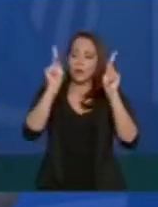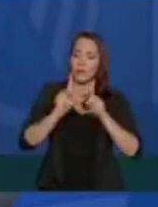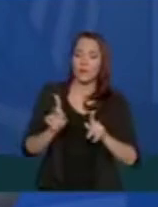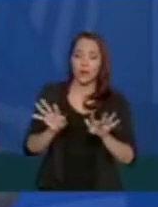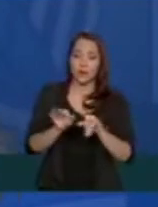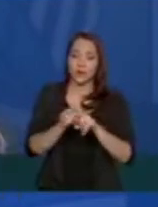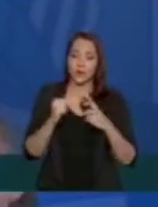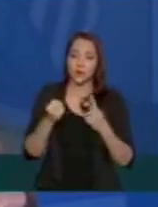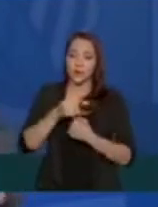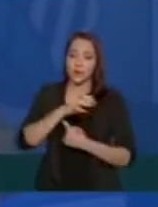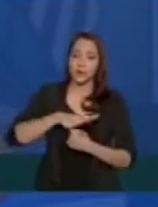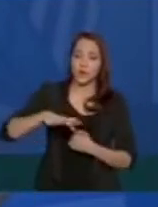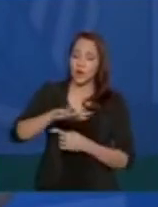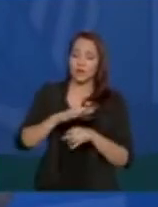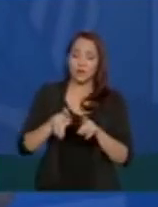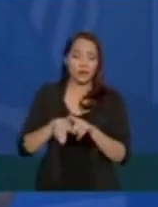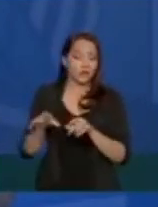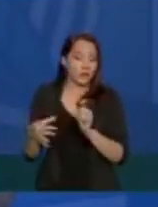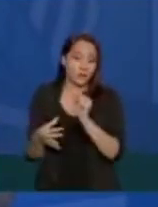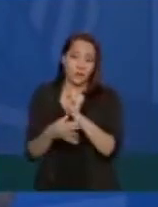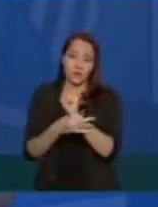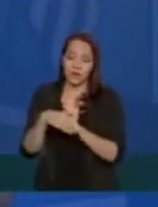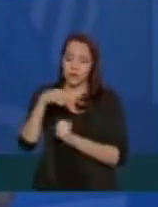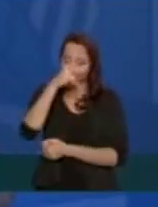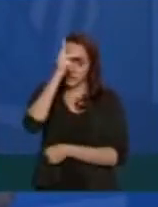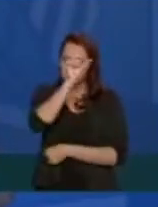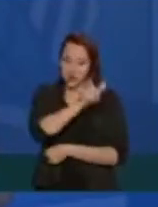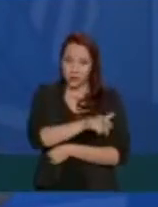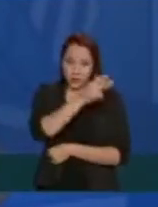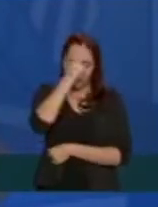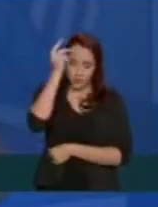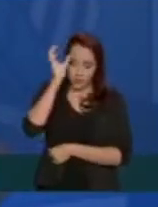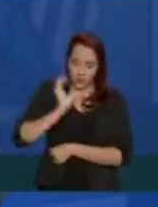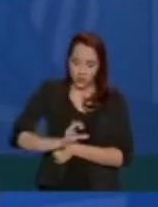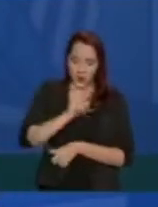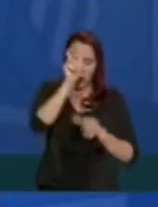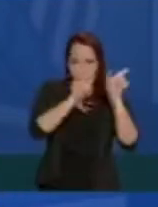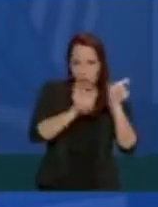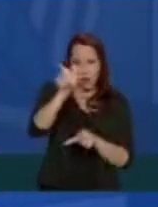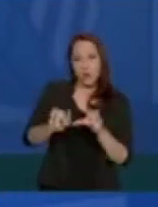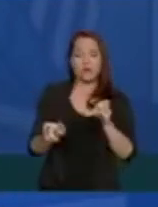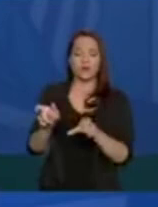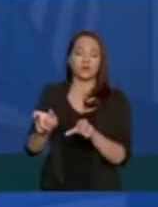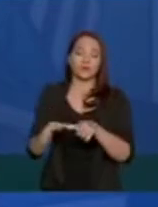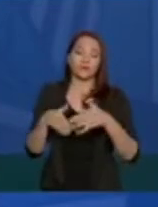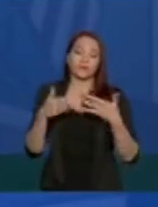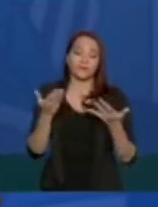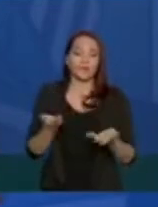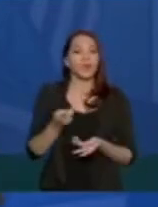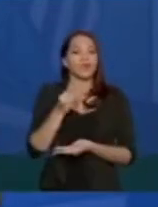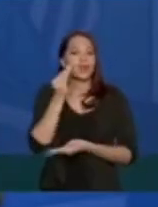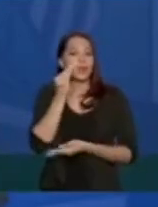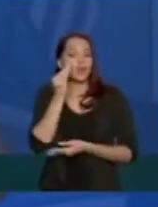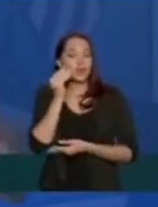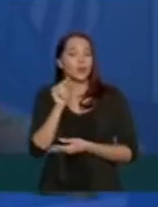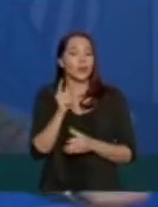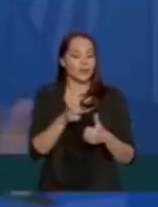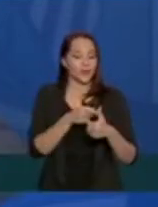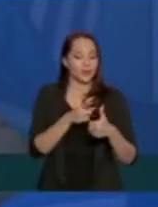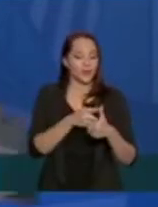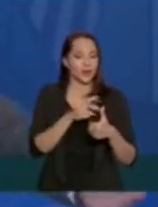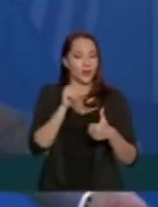social e a própria segurança dos cidadãos. Então, nós estamos procurando fazer, a premissa